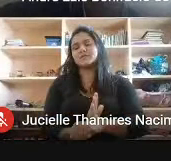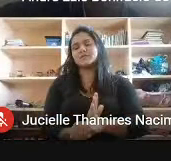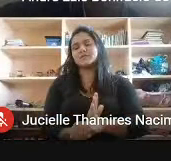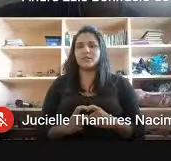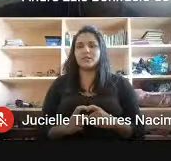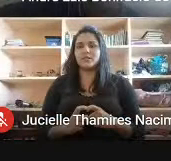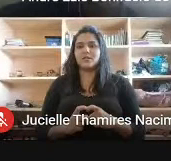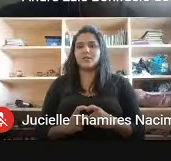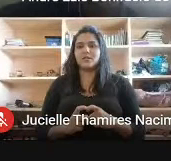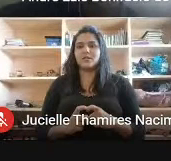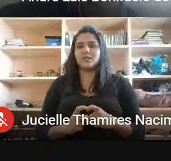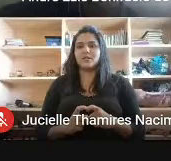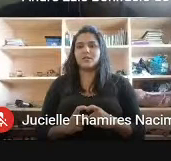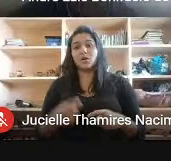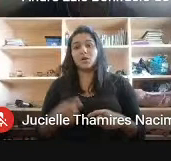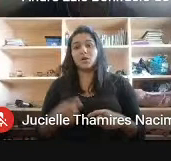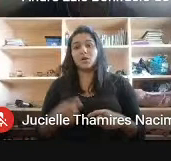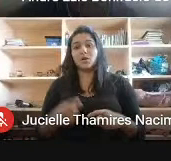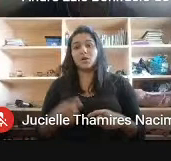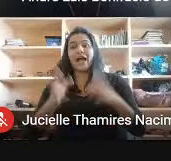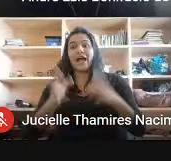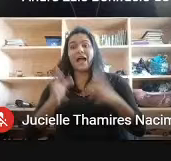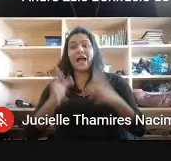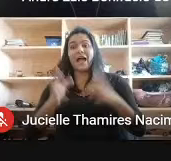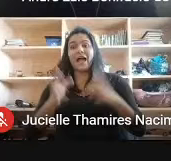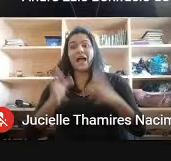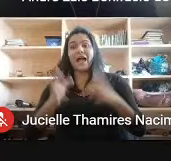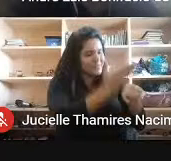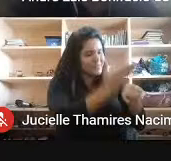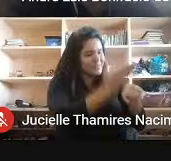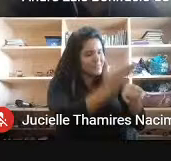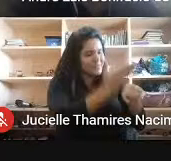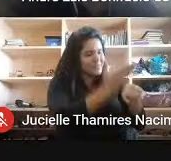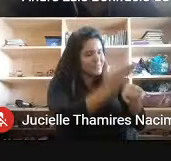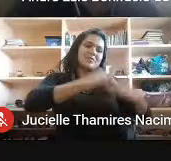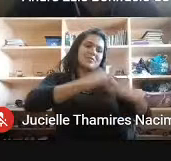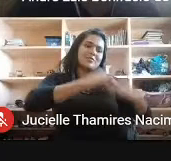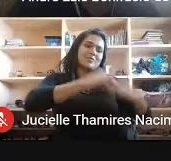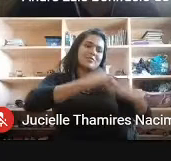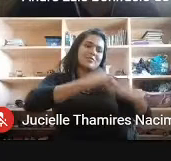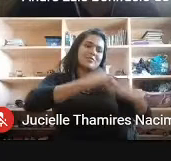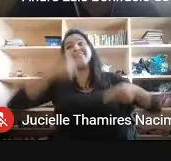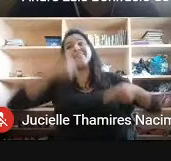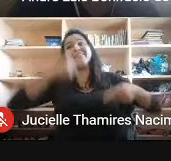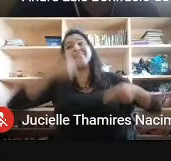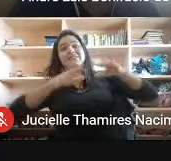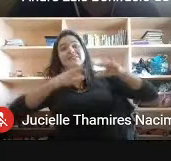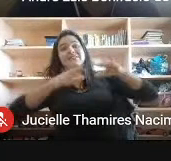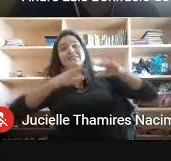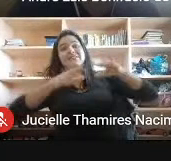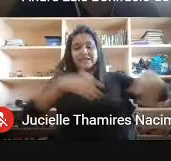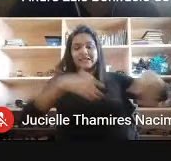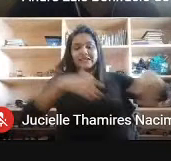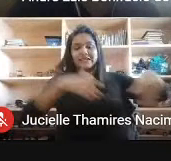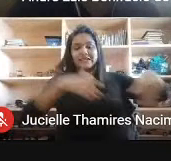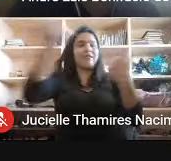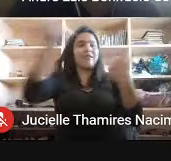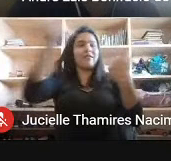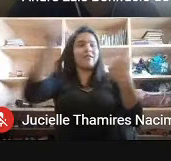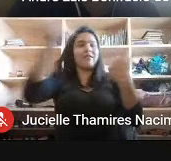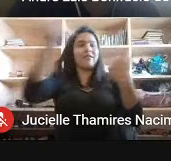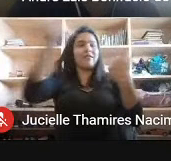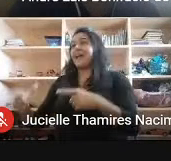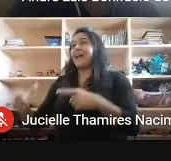outra equipe, e lá vai a gente sensibilizar, capacitar novamente. Mas essa questão da educação, esse componente